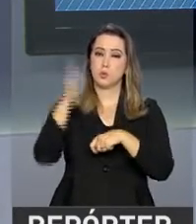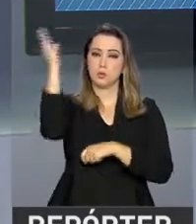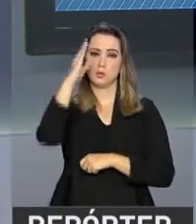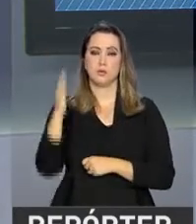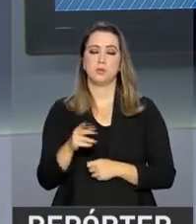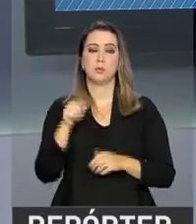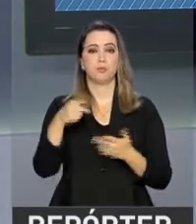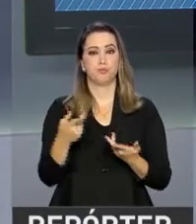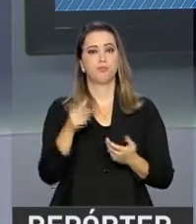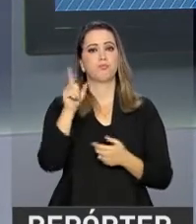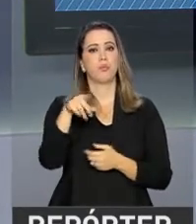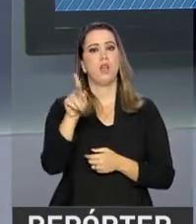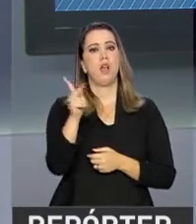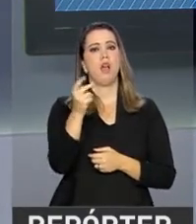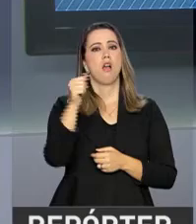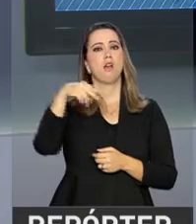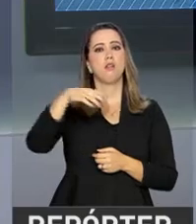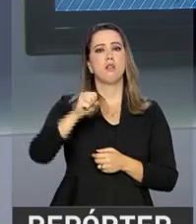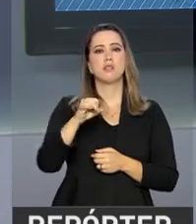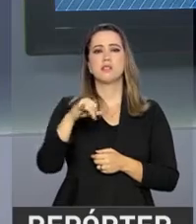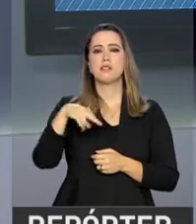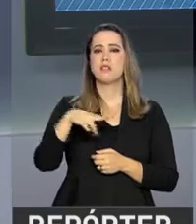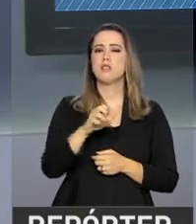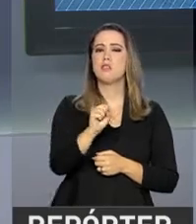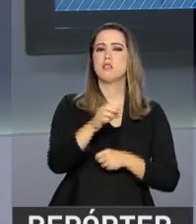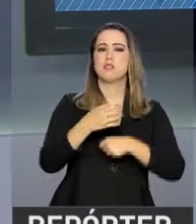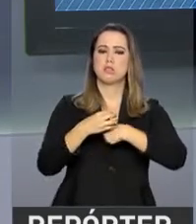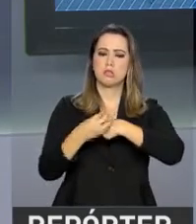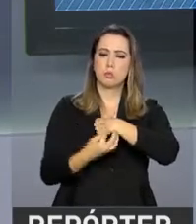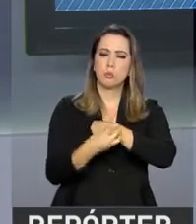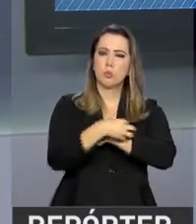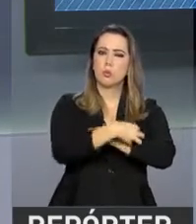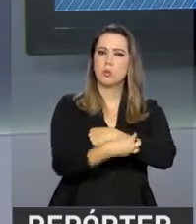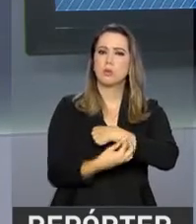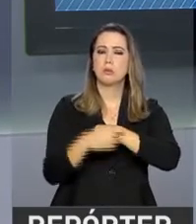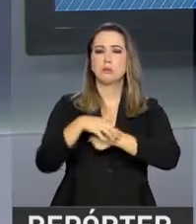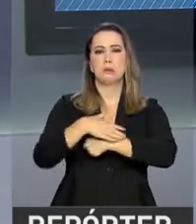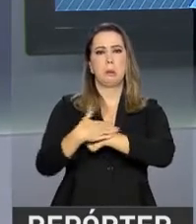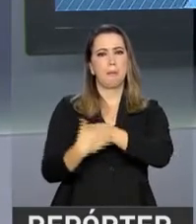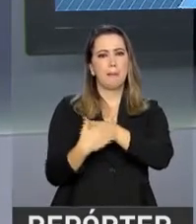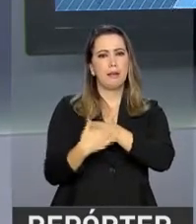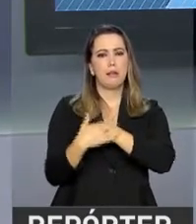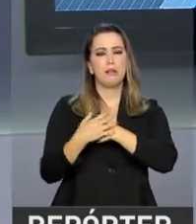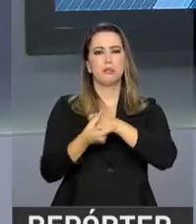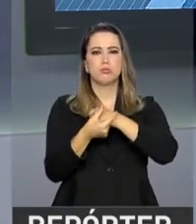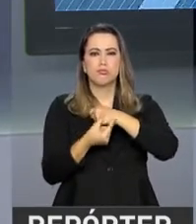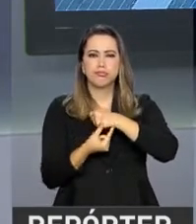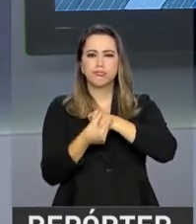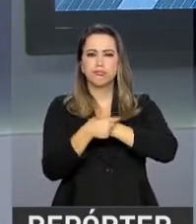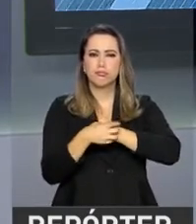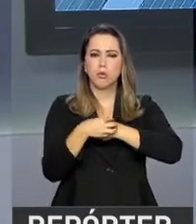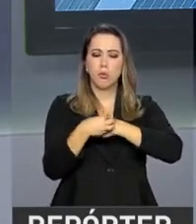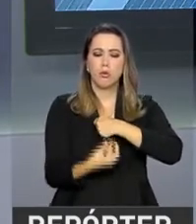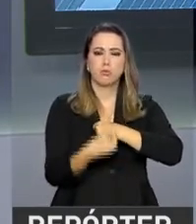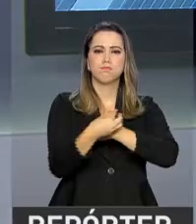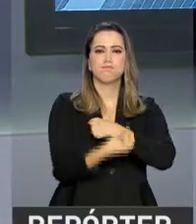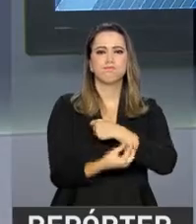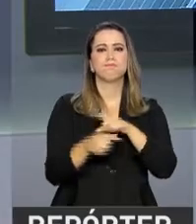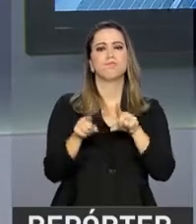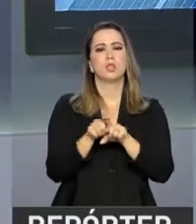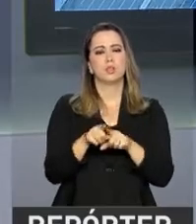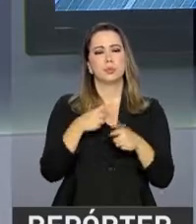Brasil. A hanseníase é uma doença infecciosa causada por bactéria. Ela ataca a pele e nervos periféricos e pode levar